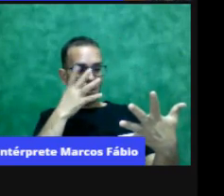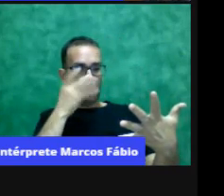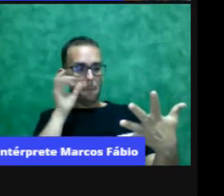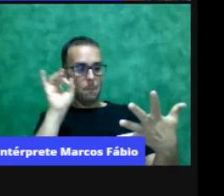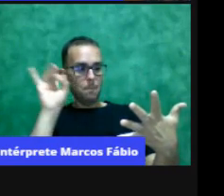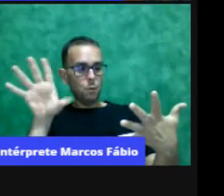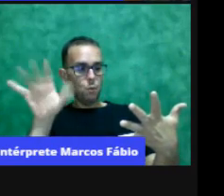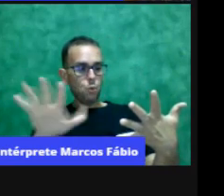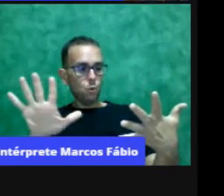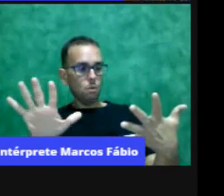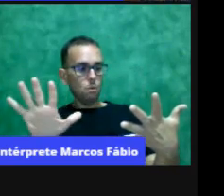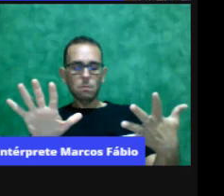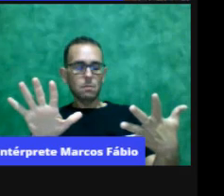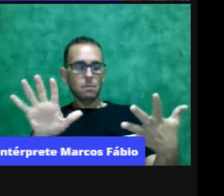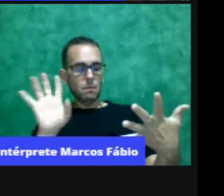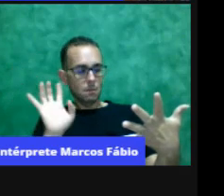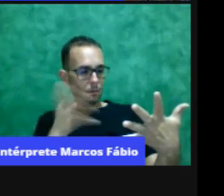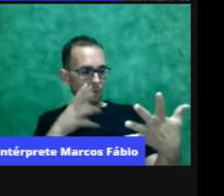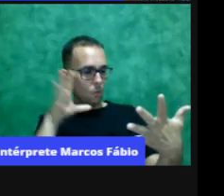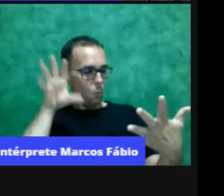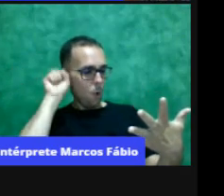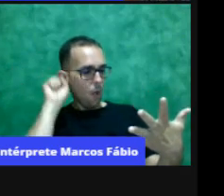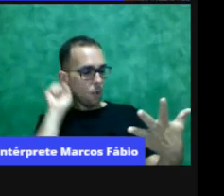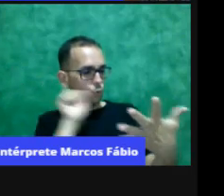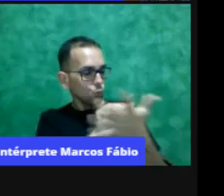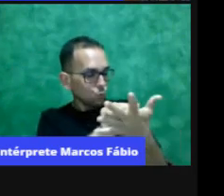acontecendo lá na história. Vamos para o próximo?